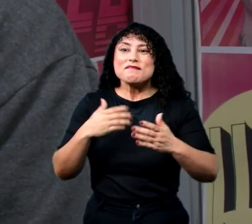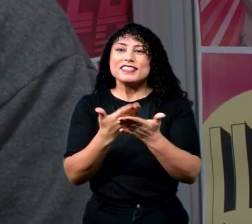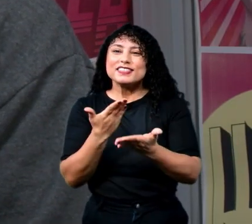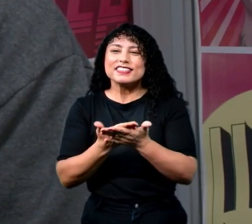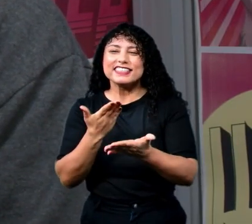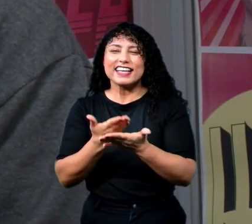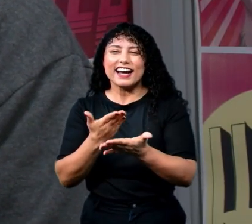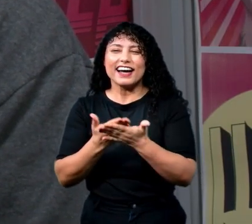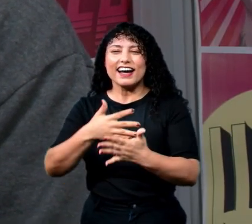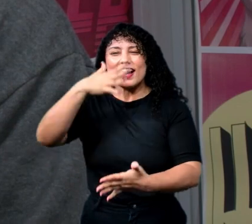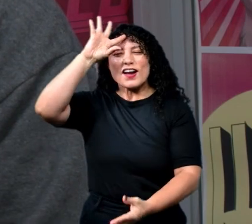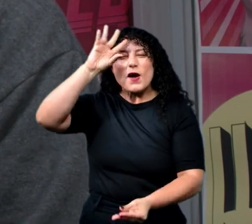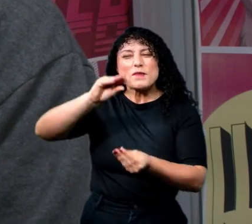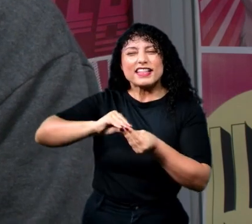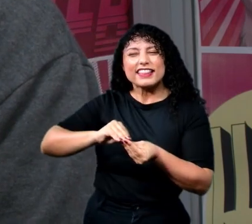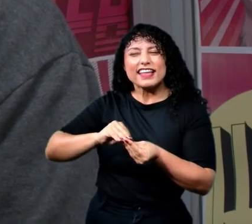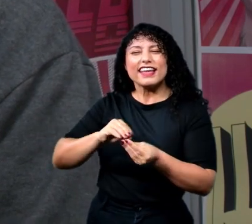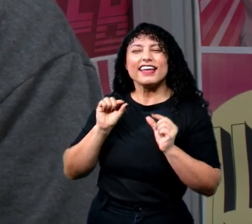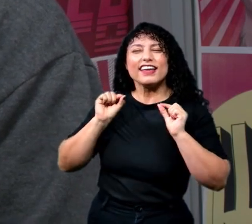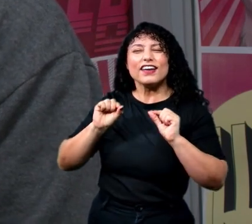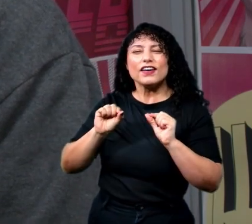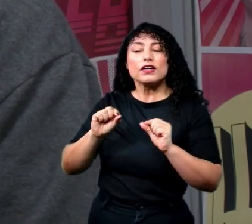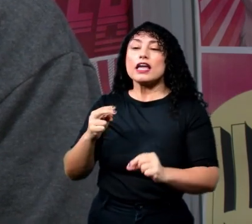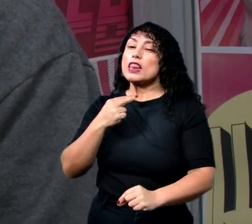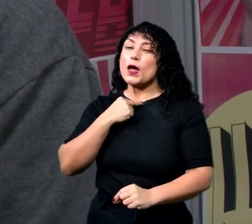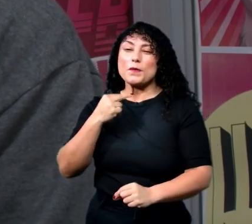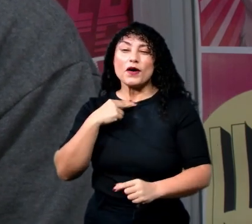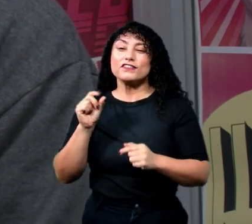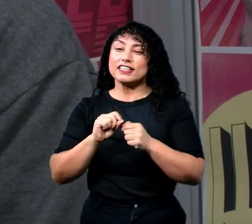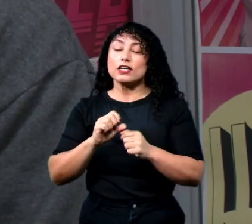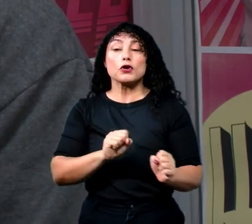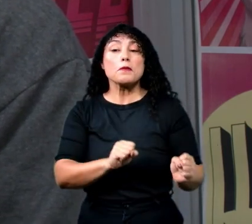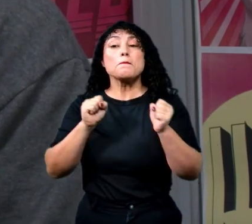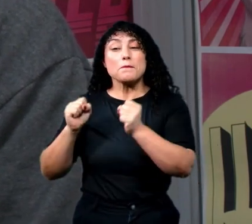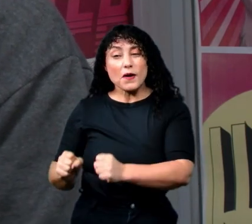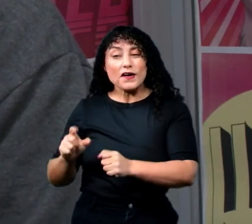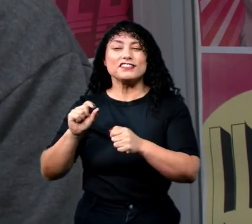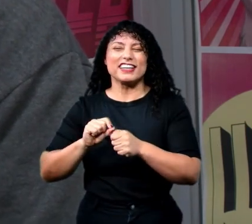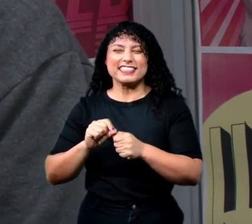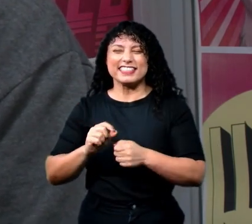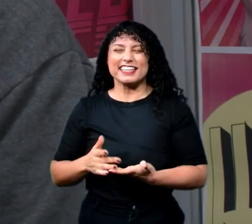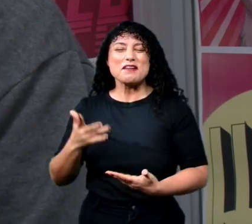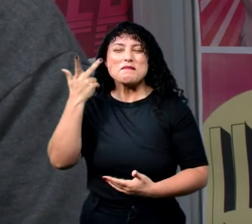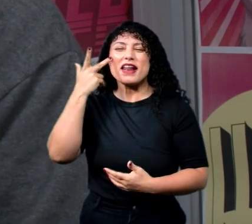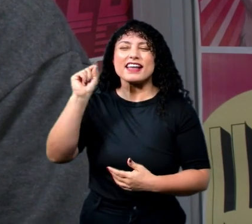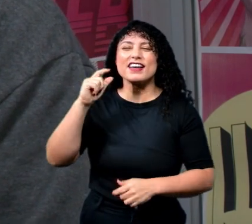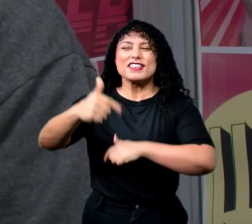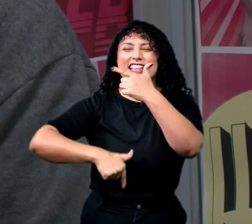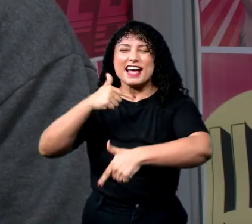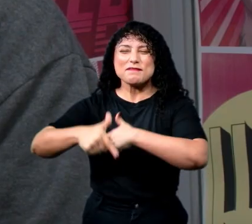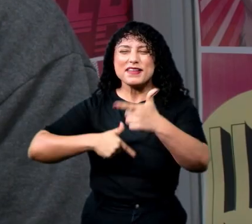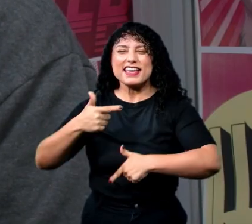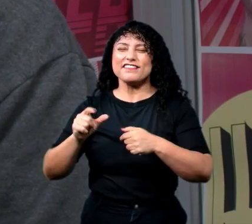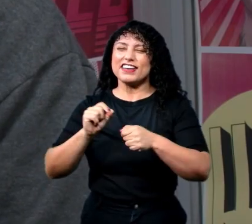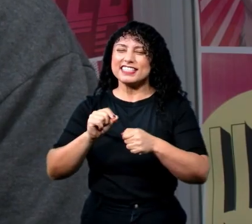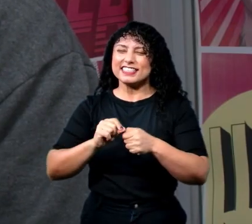estudar, né? Compreender o que ele não deve fazer, o que ele deve fazer, né? Para que o trabalho dele seja feito